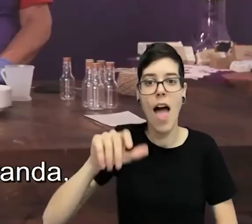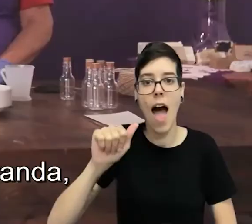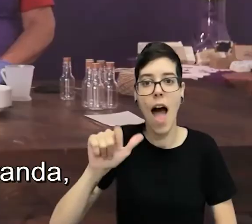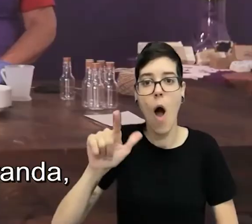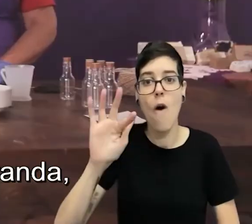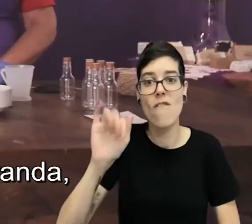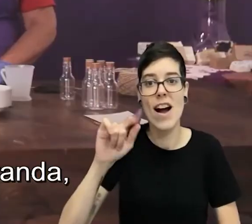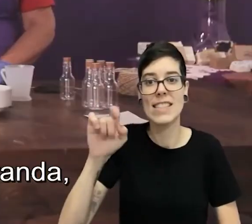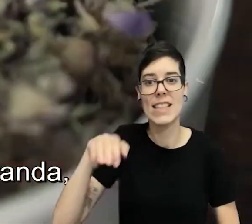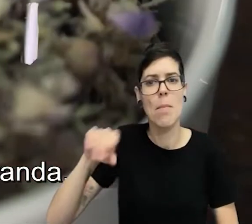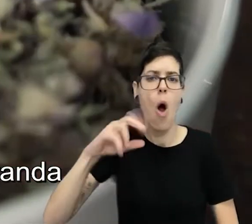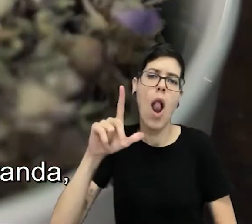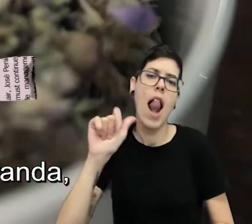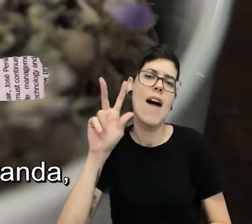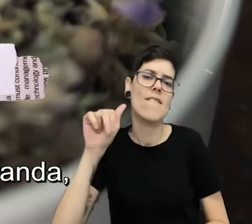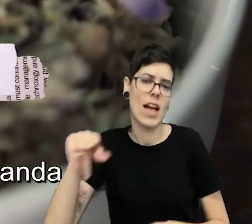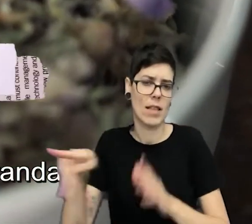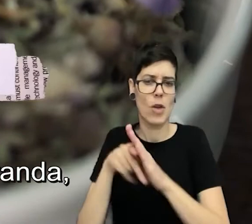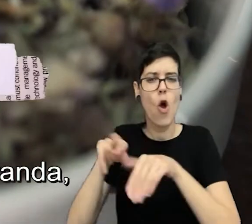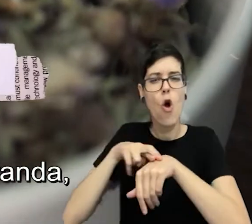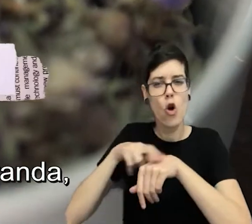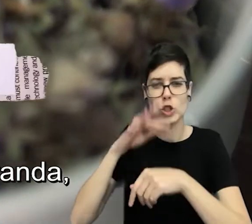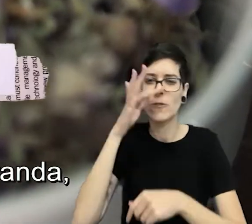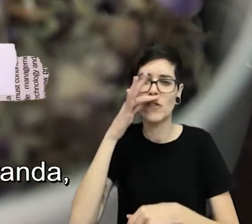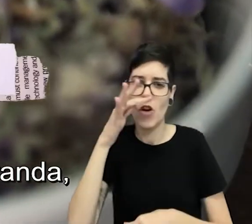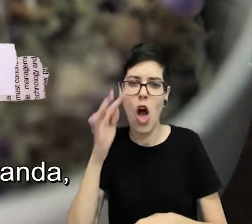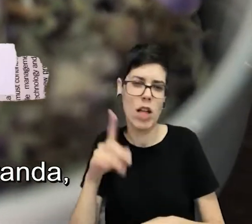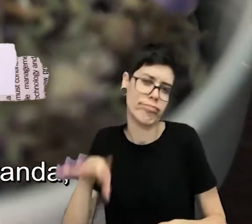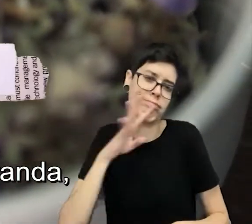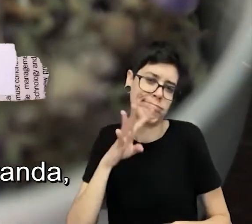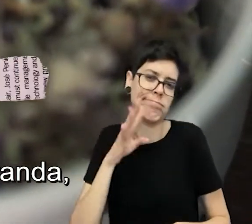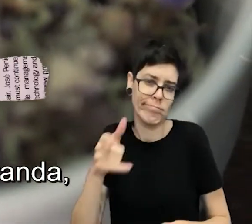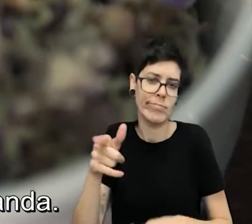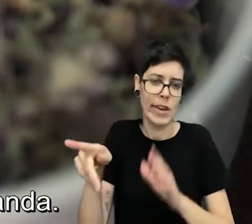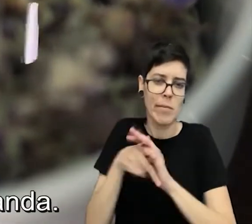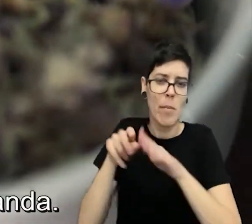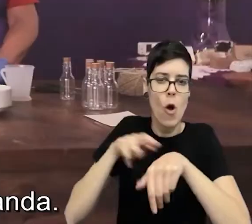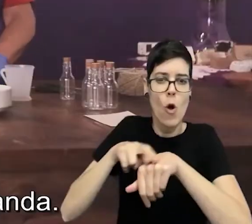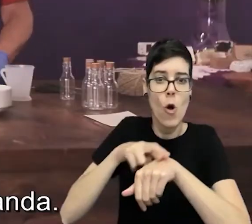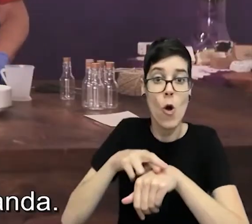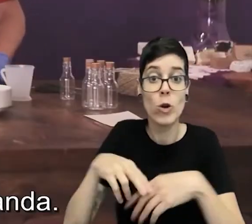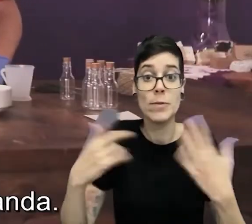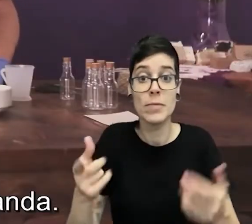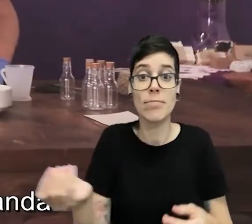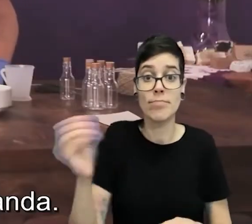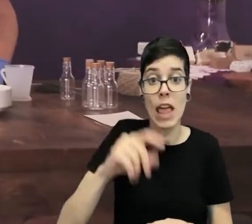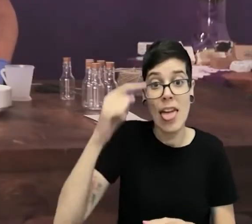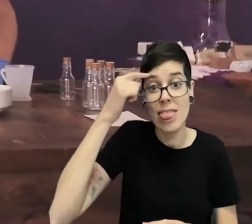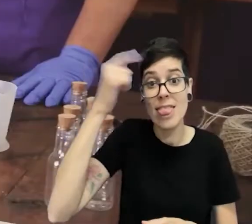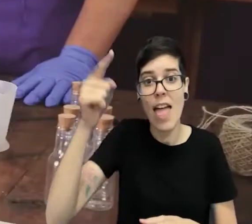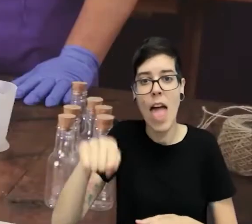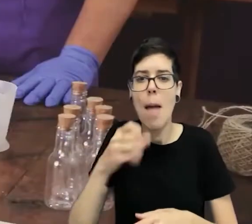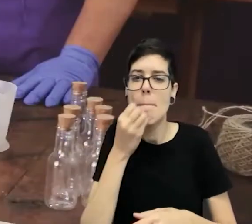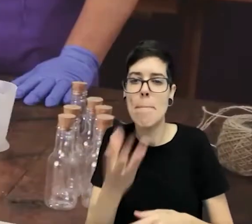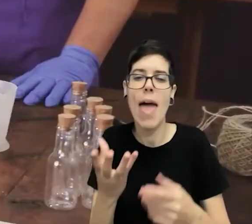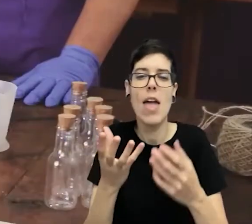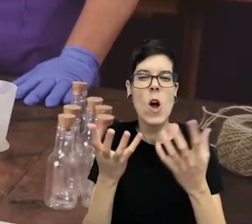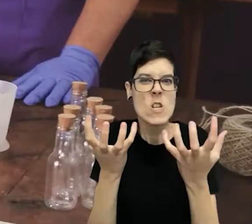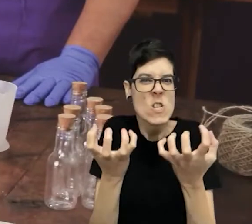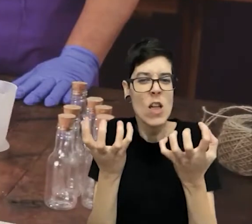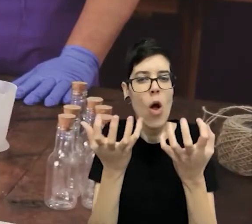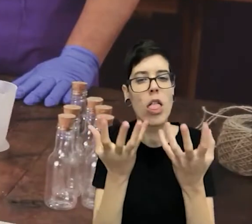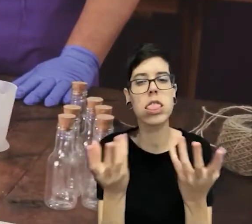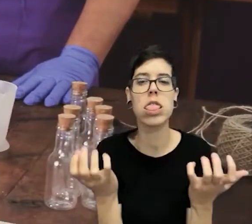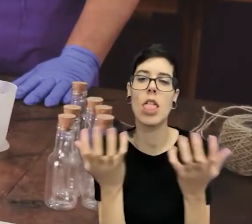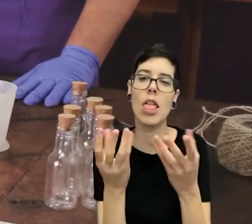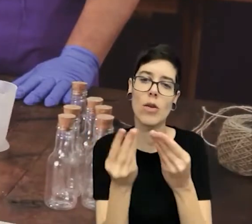A segunda é a alfazema. Ou a lavanda, né? Esmigalha florzinhas roxas sobre a mistura. Aí a